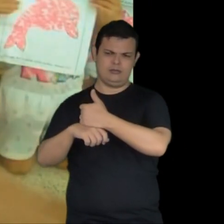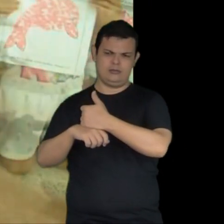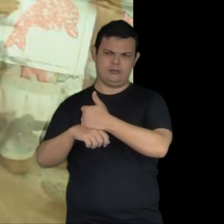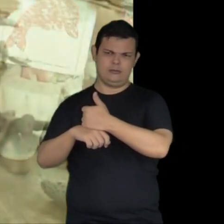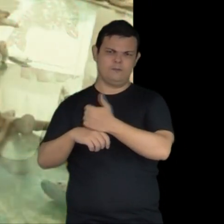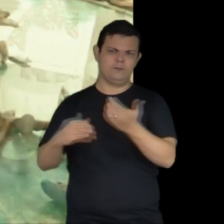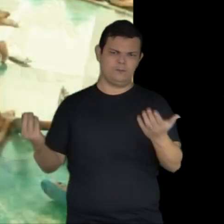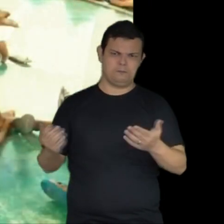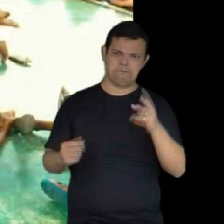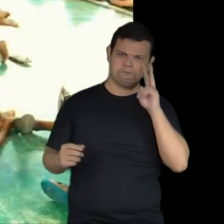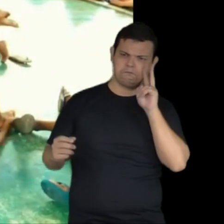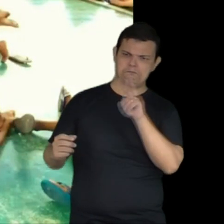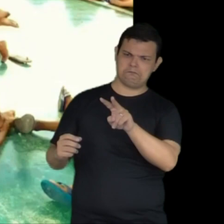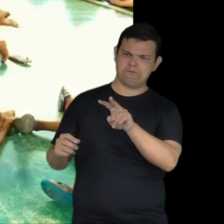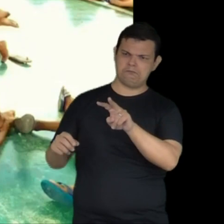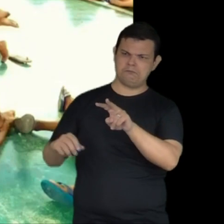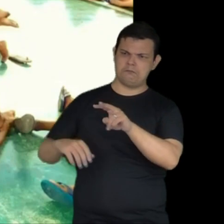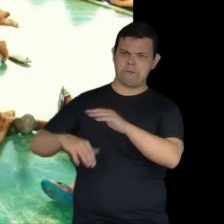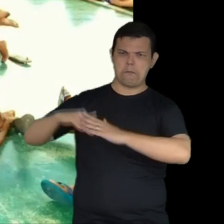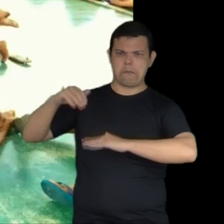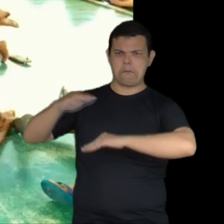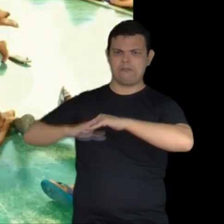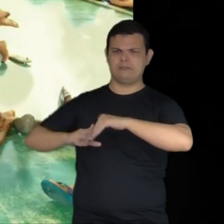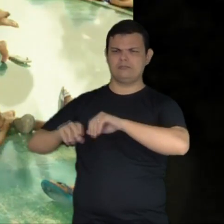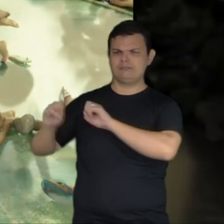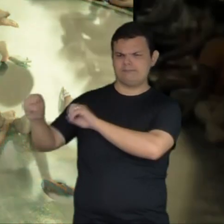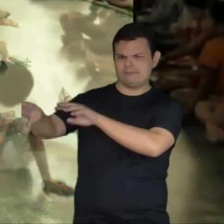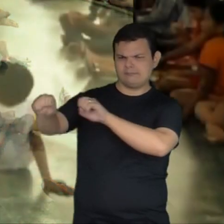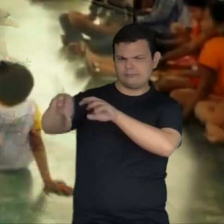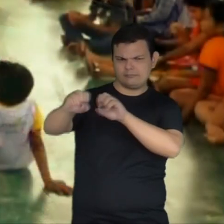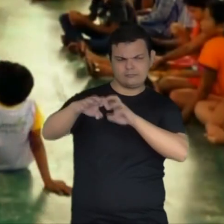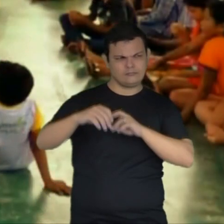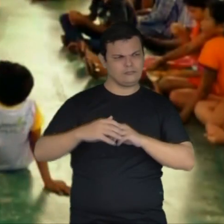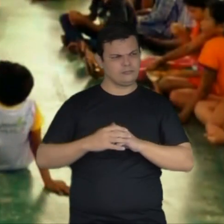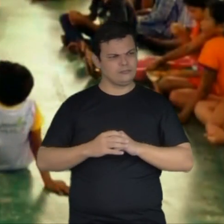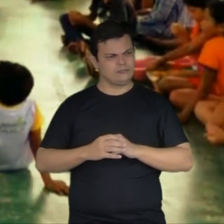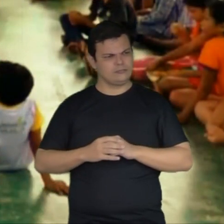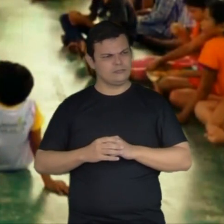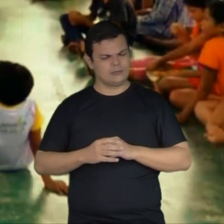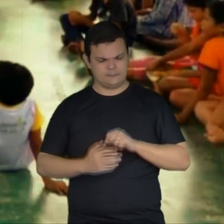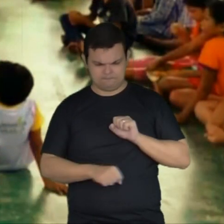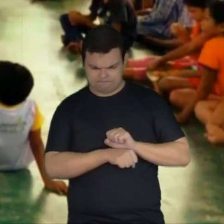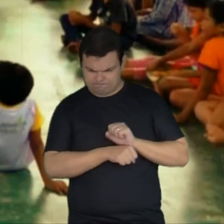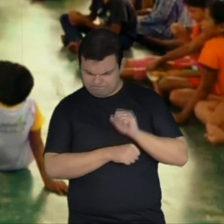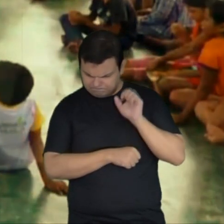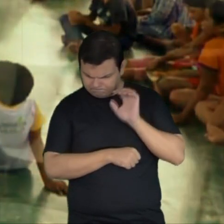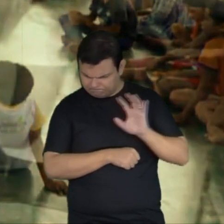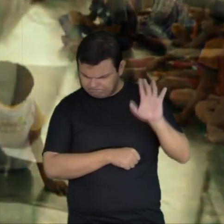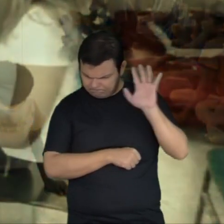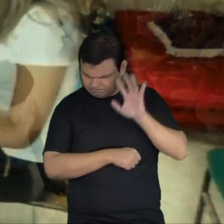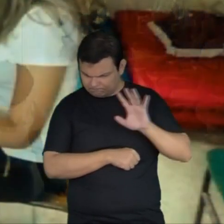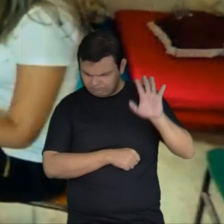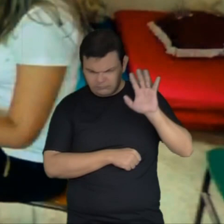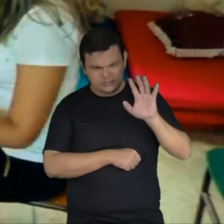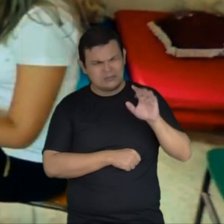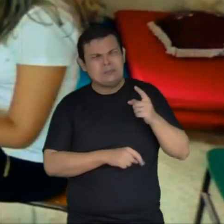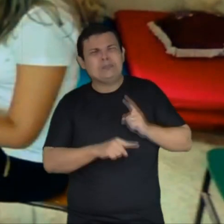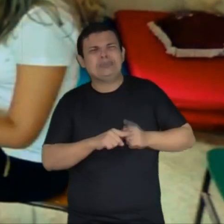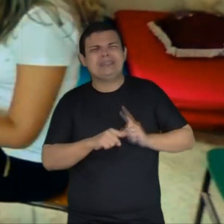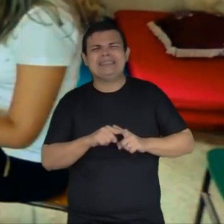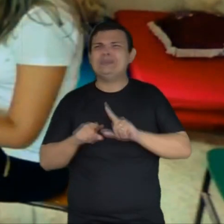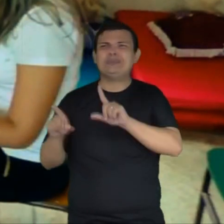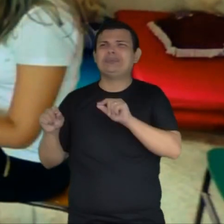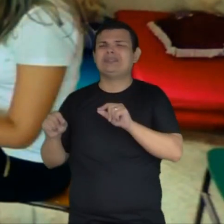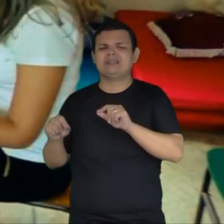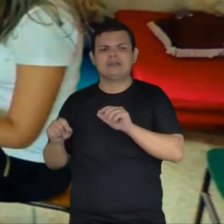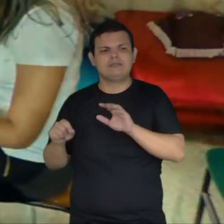os vejo exercendo a arte de educar. Paro para pensar no porquê da escolha e sempre a